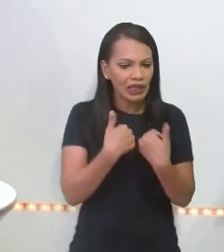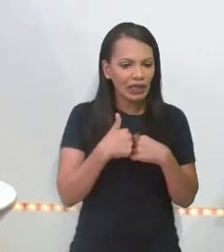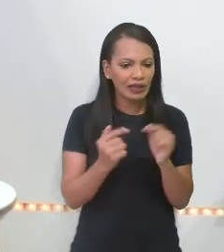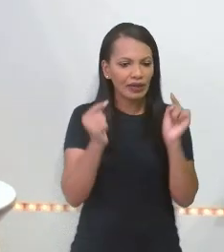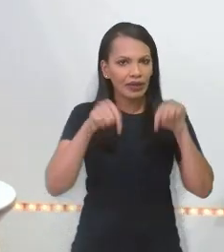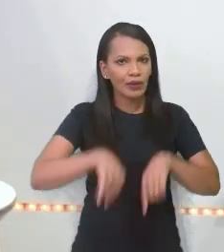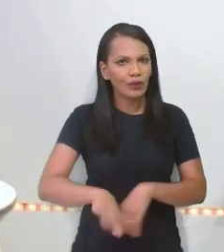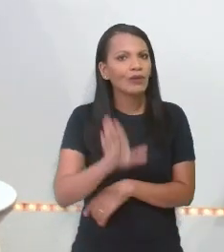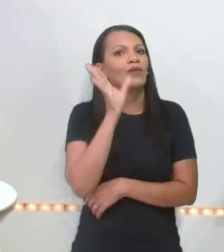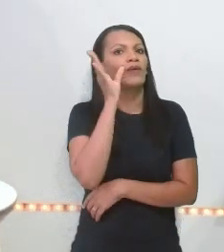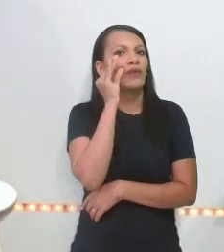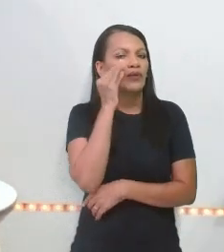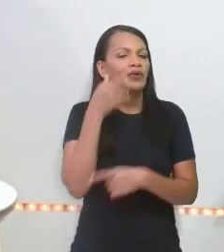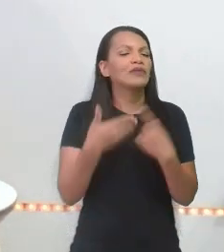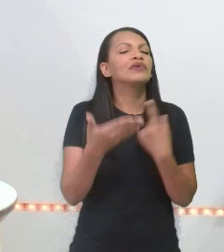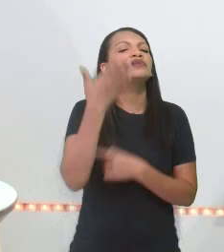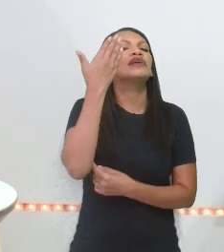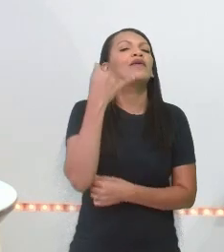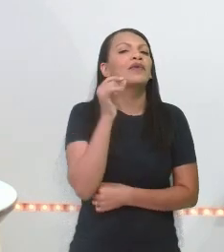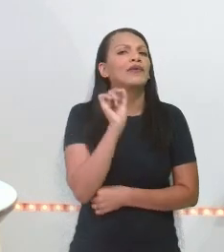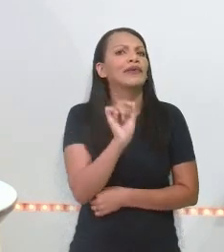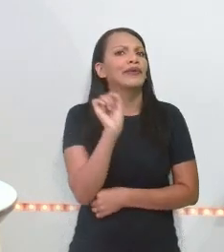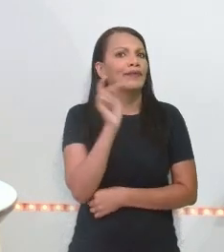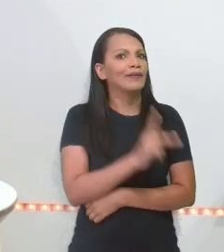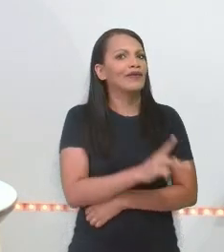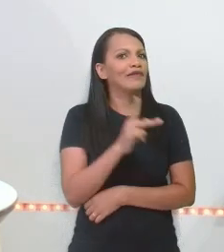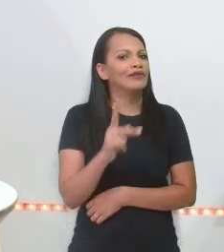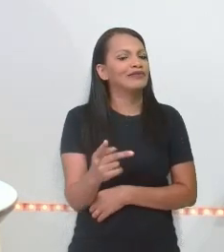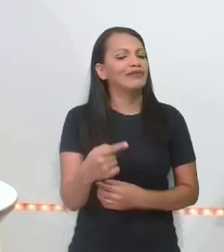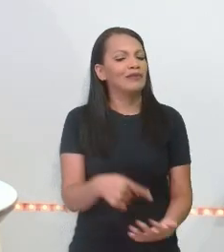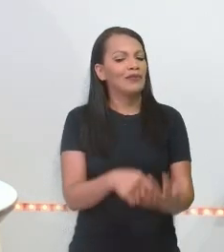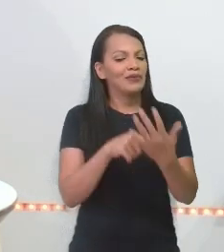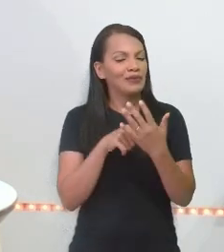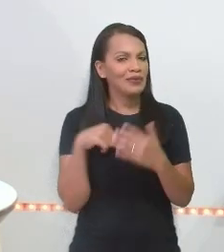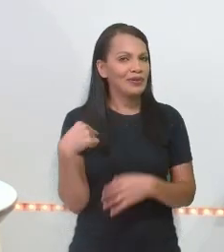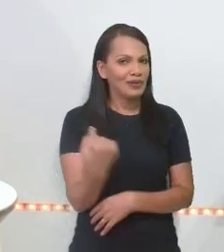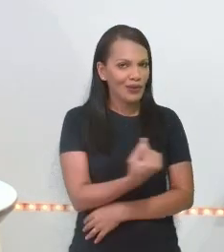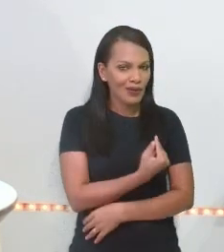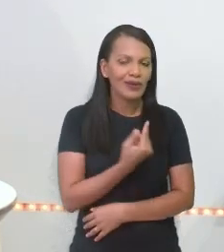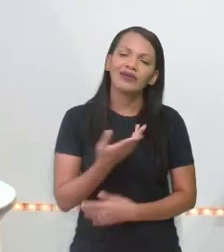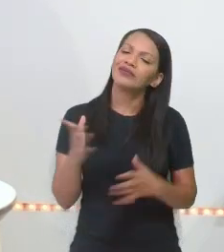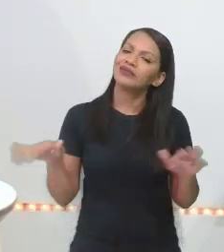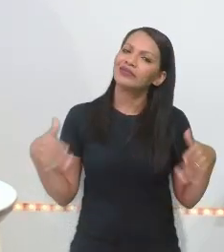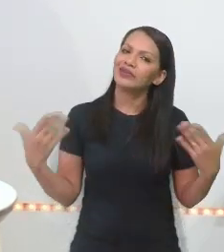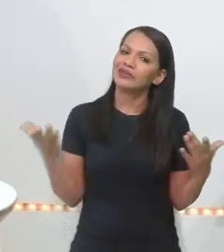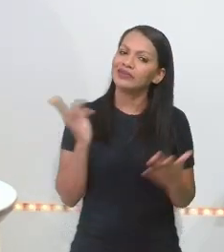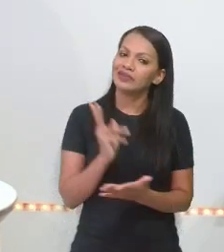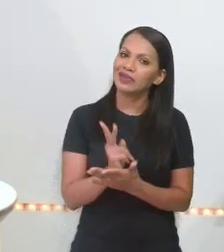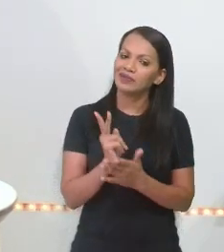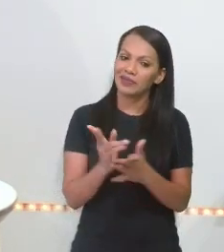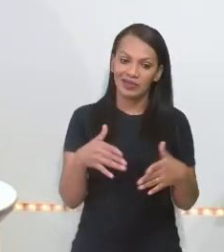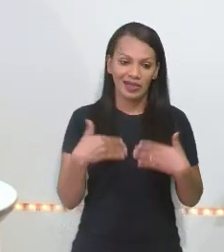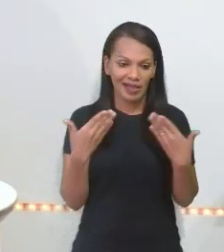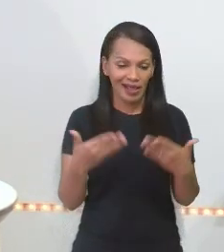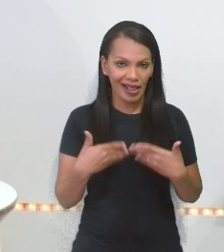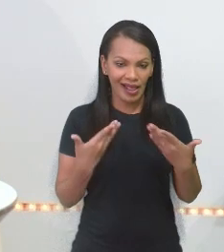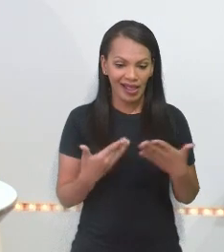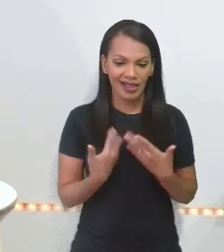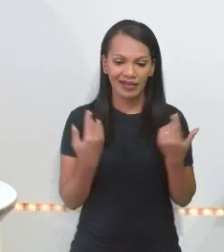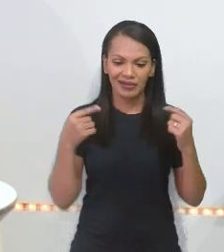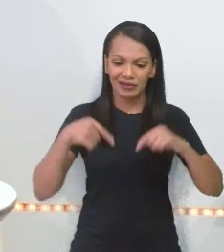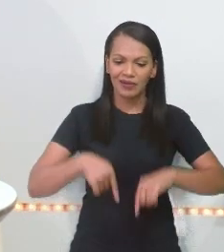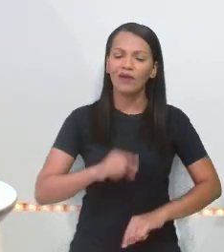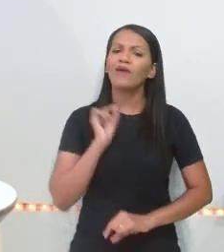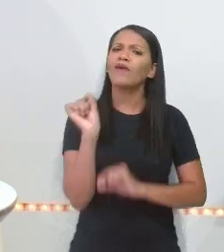estou curiosa para saber o que a professora trouxe para a gente. Claro, sempre uma alegria acompanhar